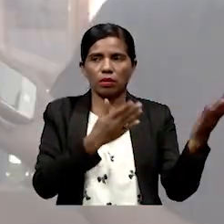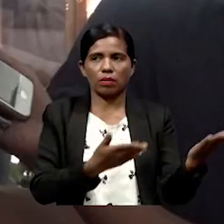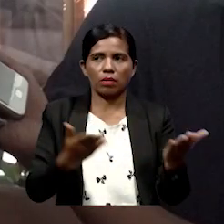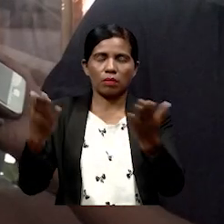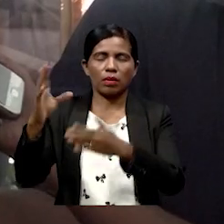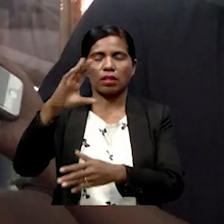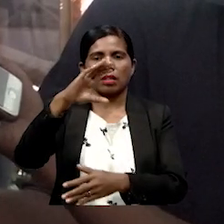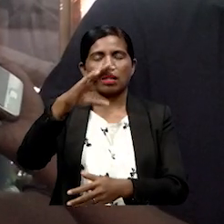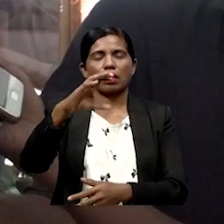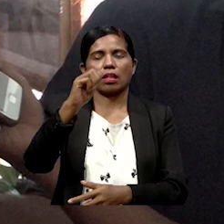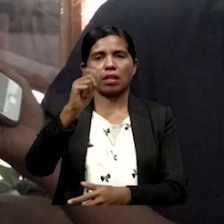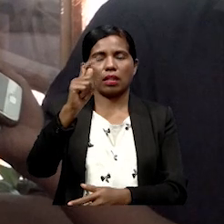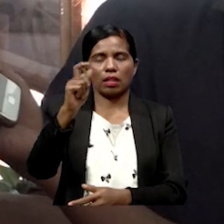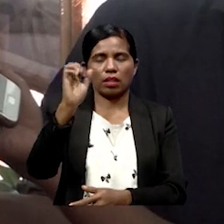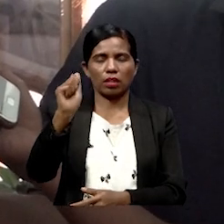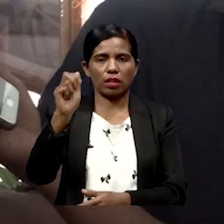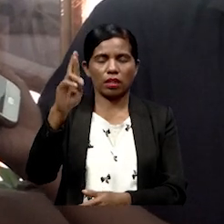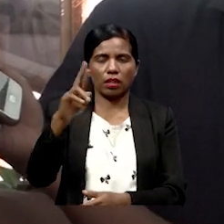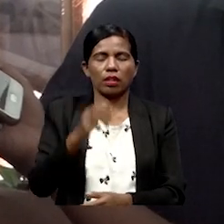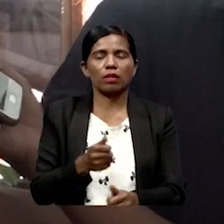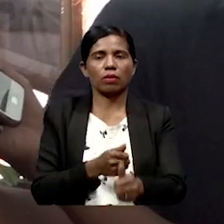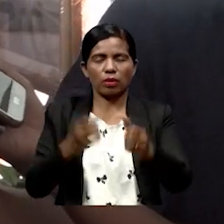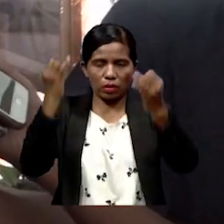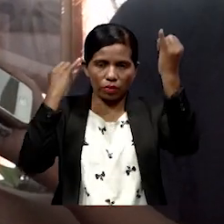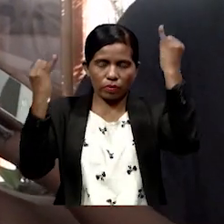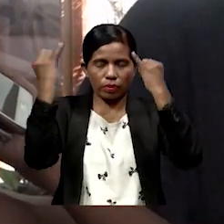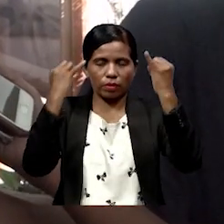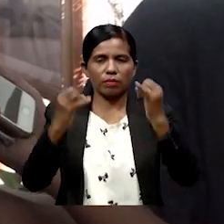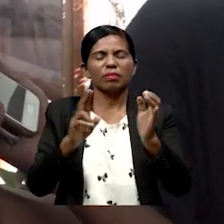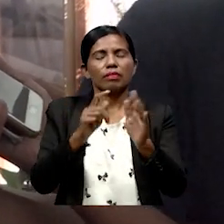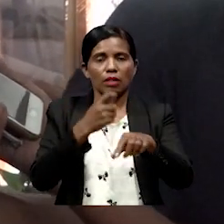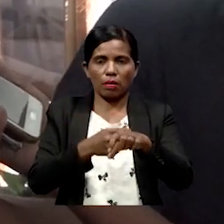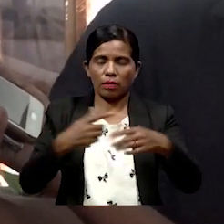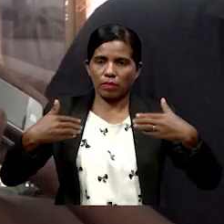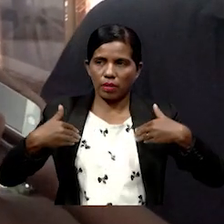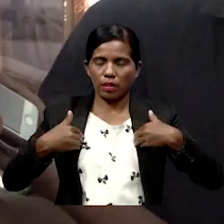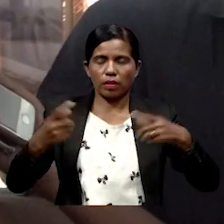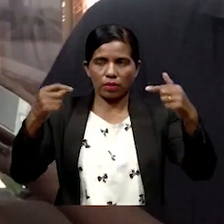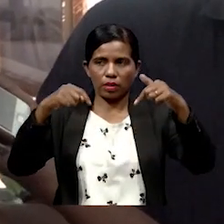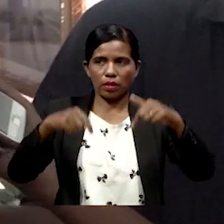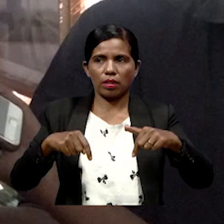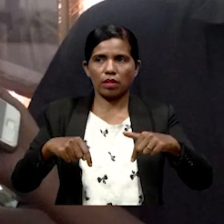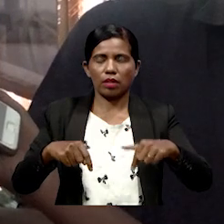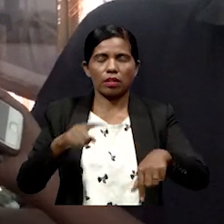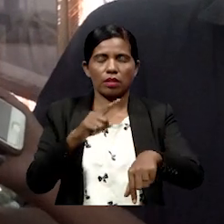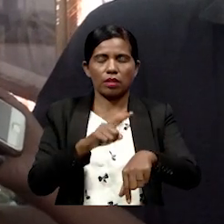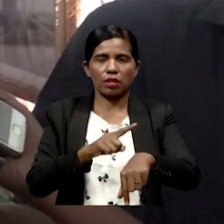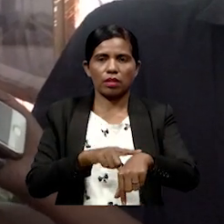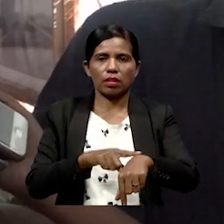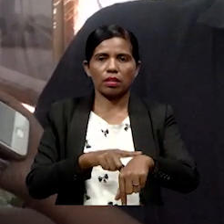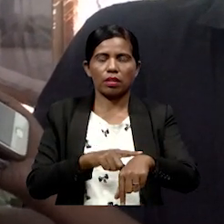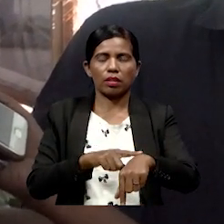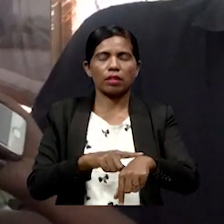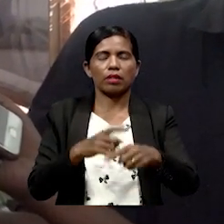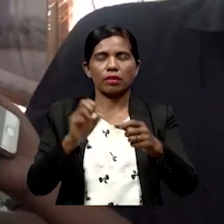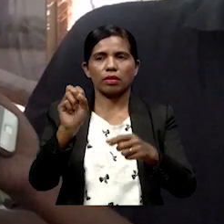Qatar ne to hene hene sa tuir informação tuir ure horário nebe maka ya to hene 11:30 nia se